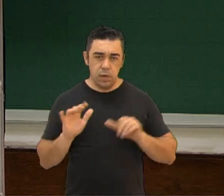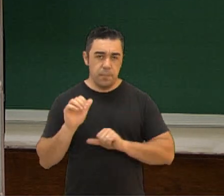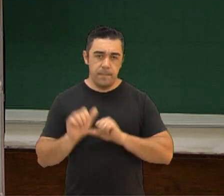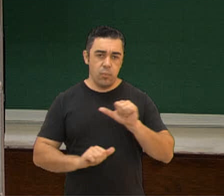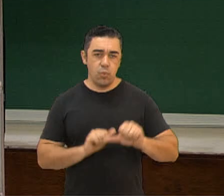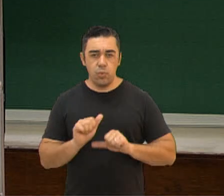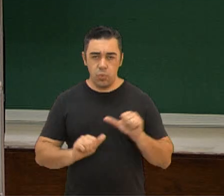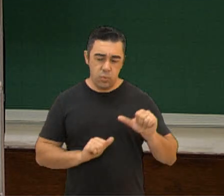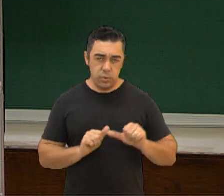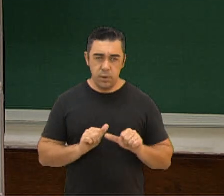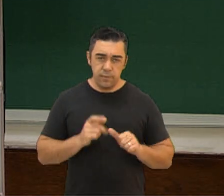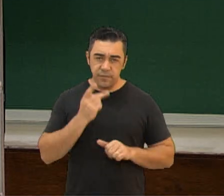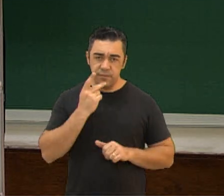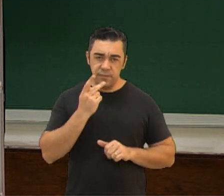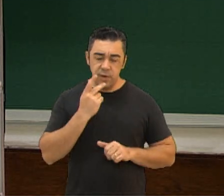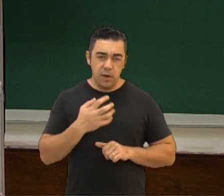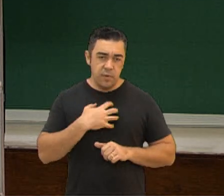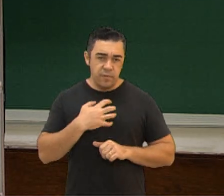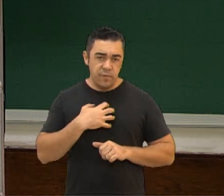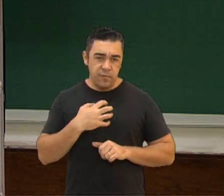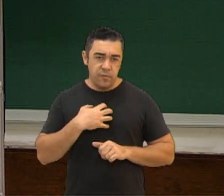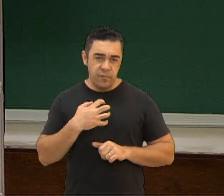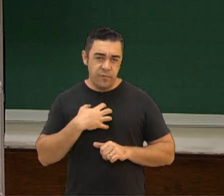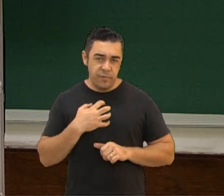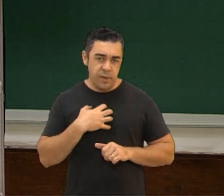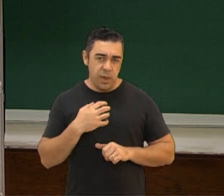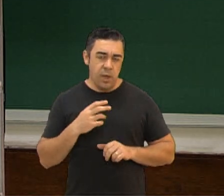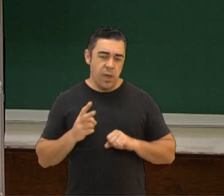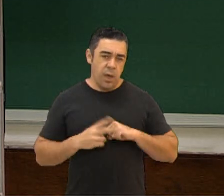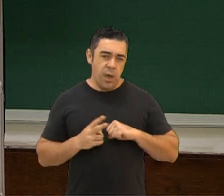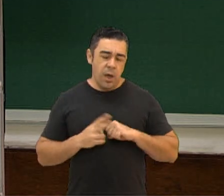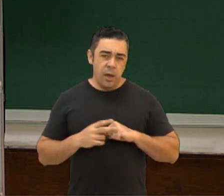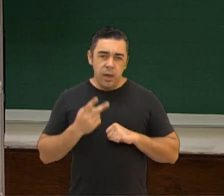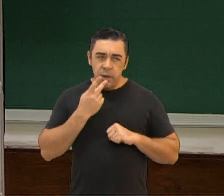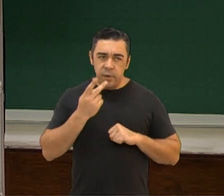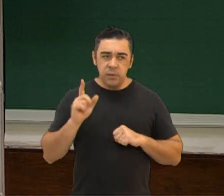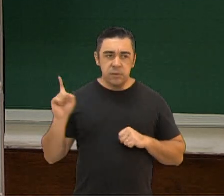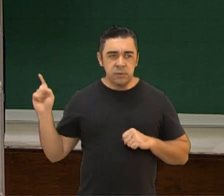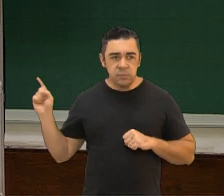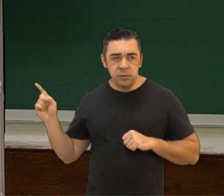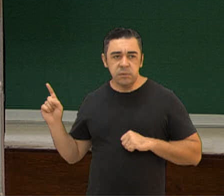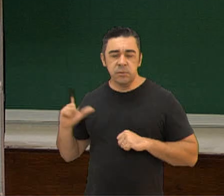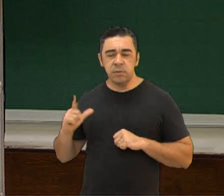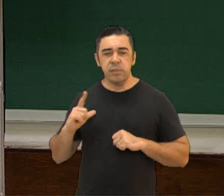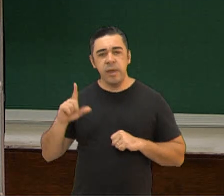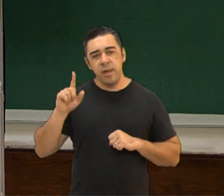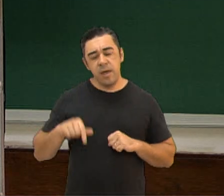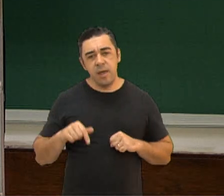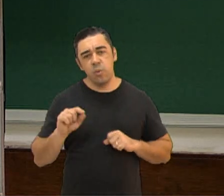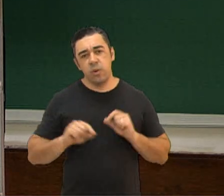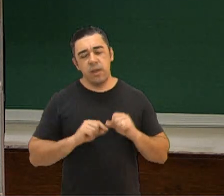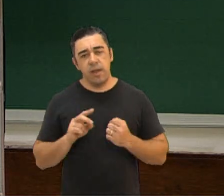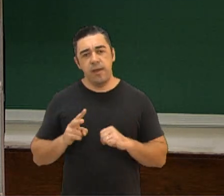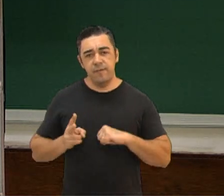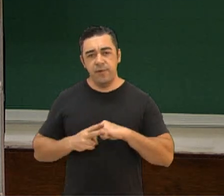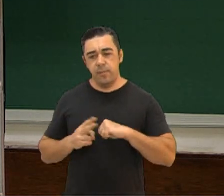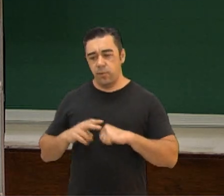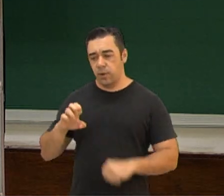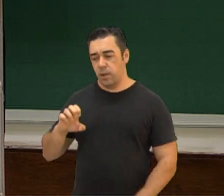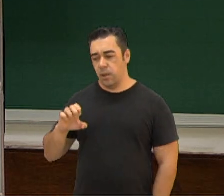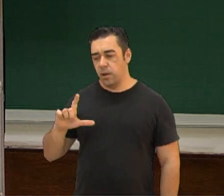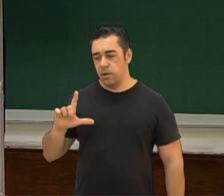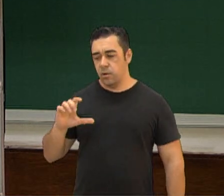muda o verbo dizer para outras palavras que são sinônimos, né? Que são essas palavras que a gente está chamando de verbos de